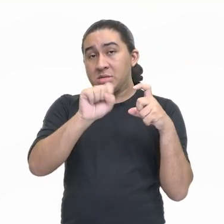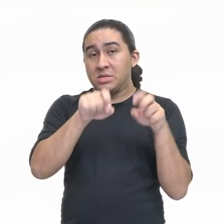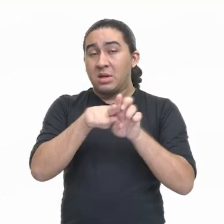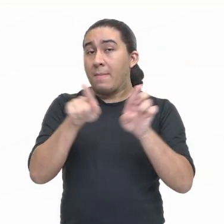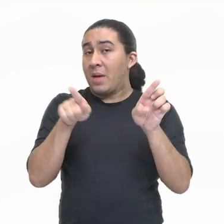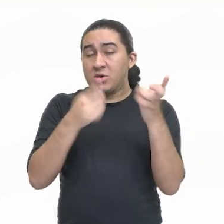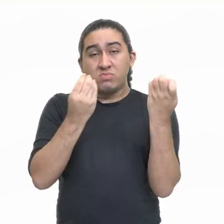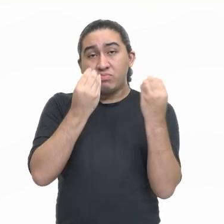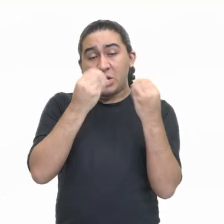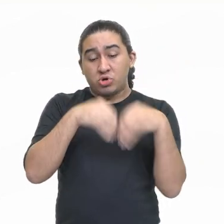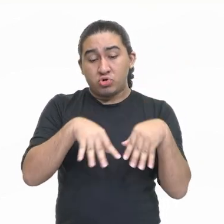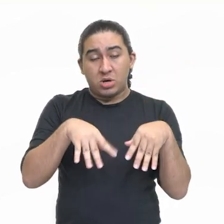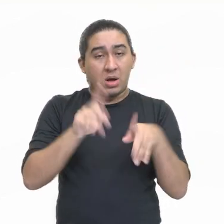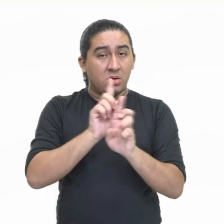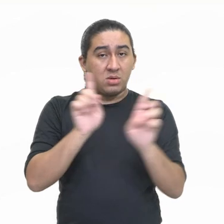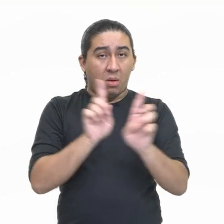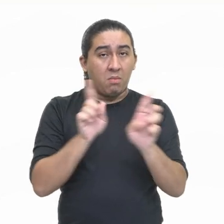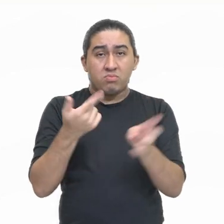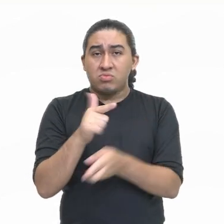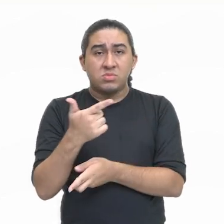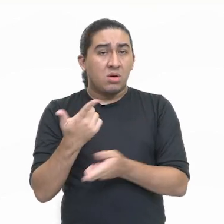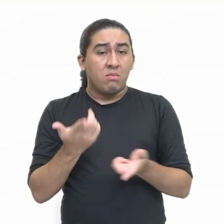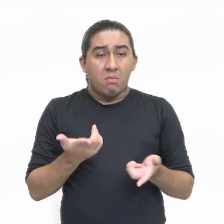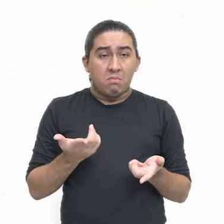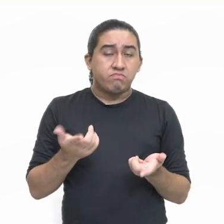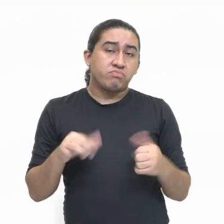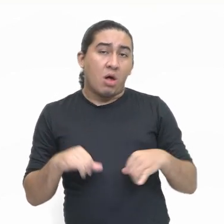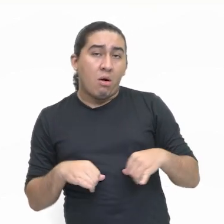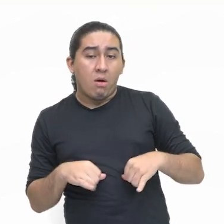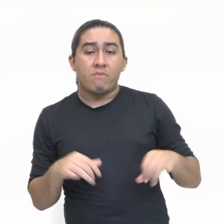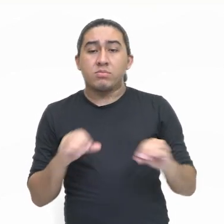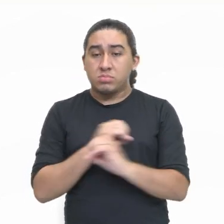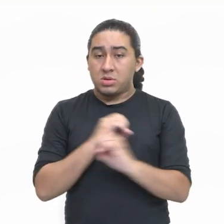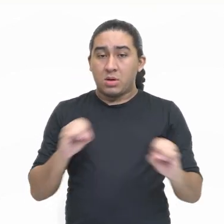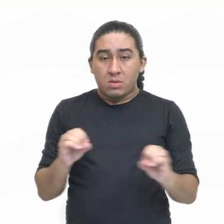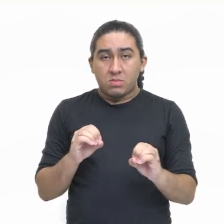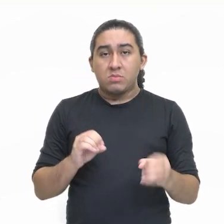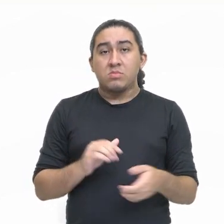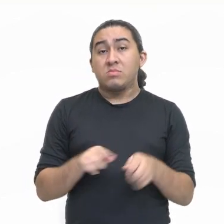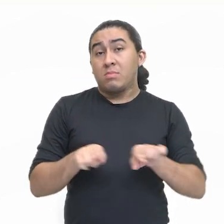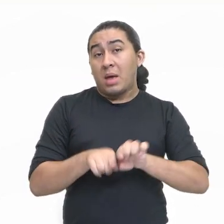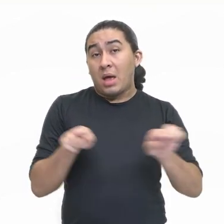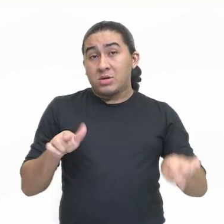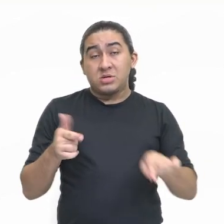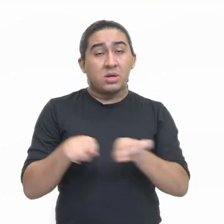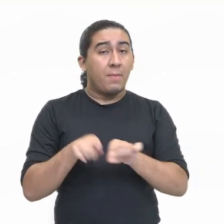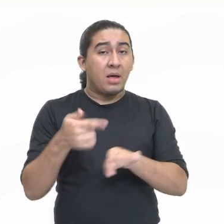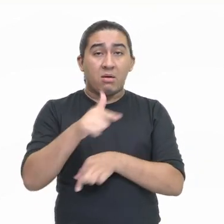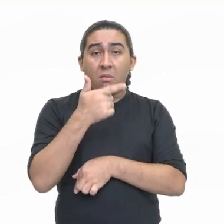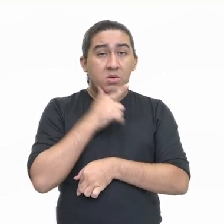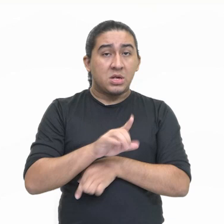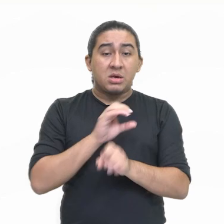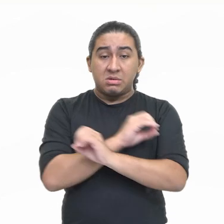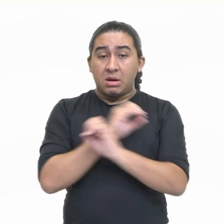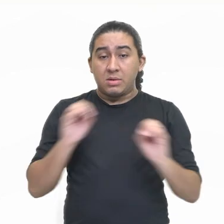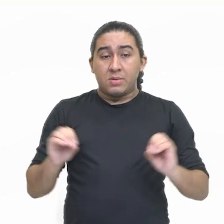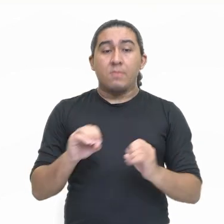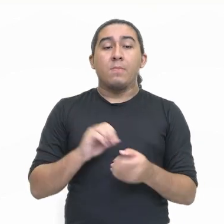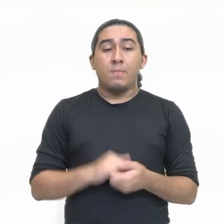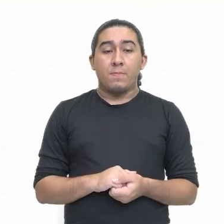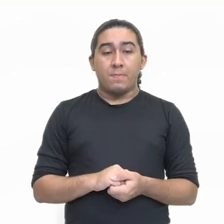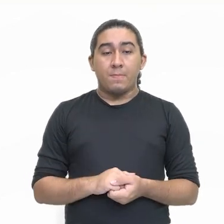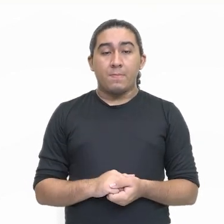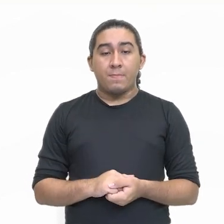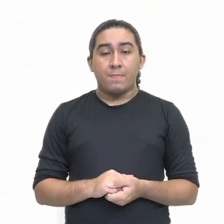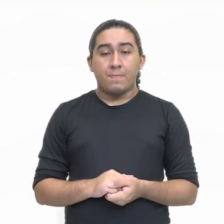e as pras árvores não tem ali uma uma um benefício né a presença da Orquídea nela mas paraa orquídea